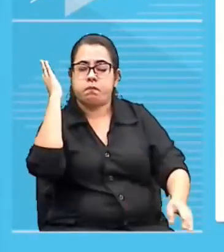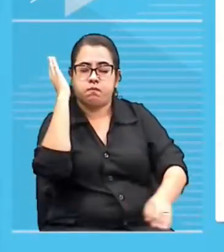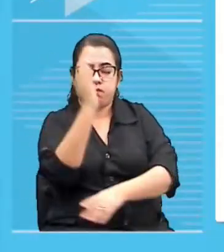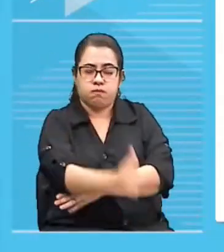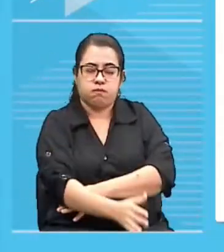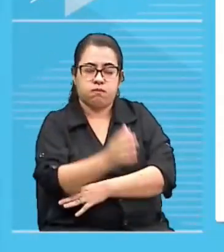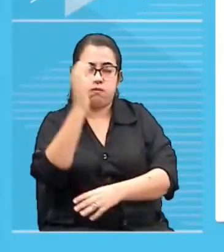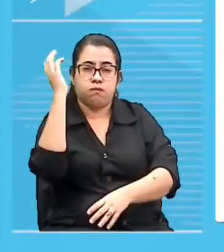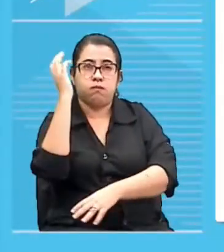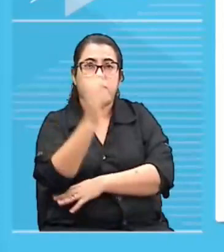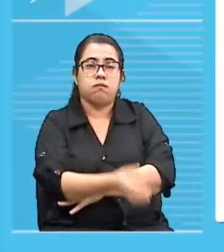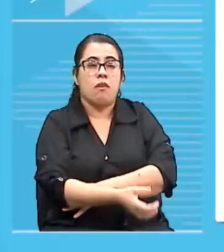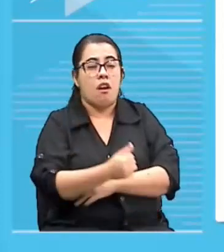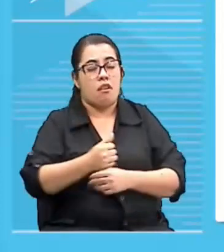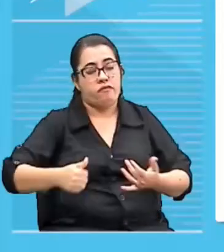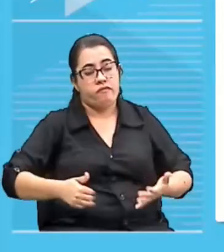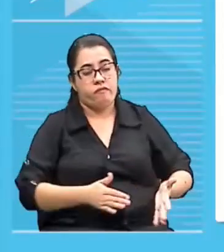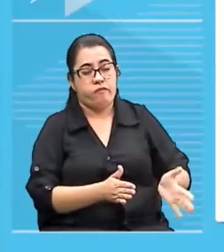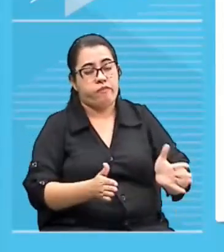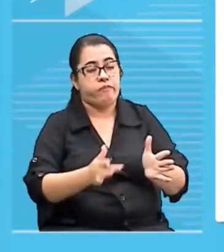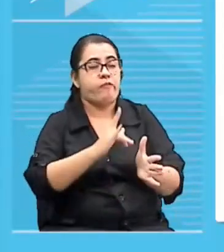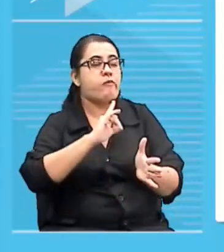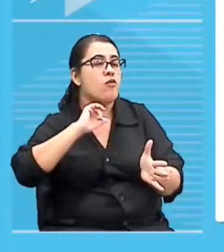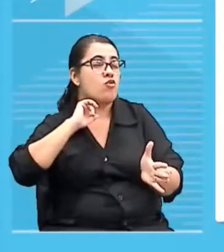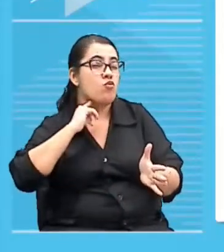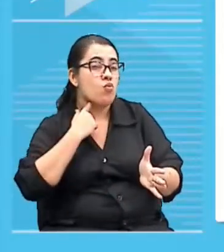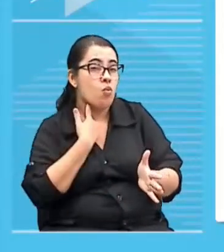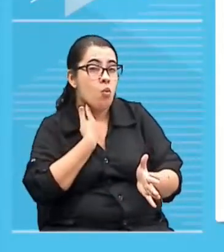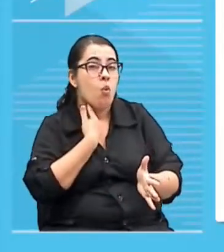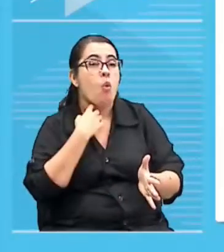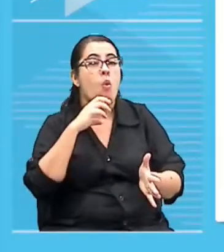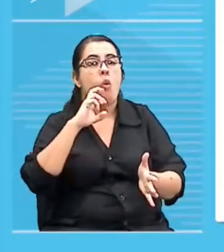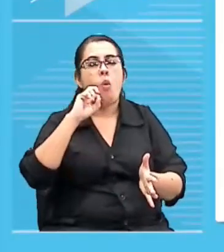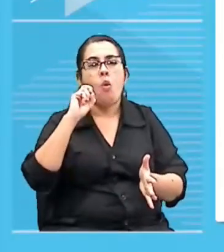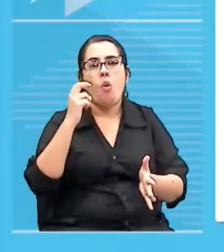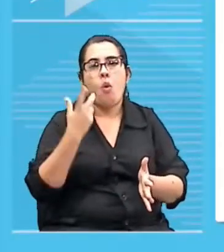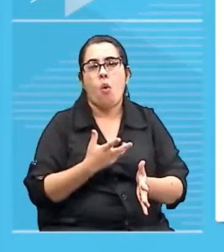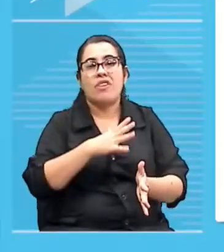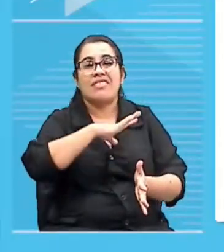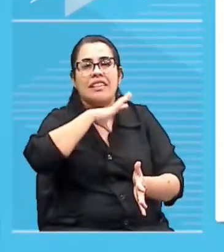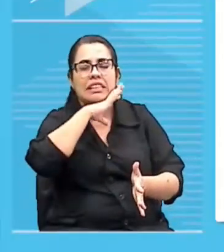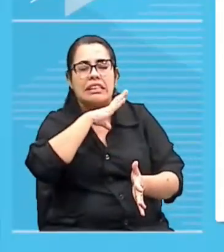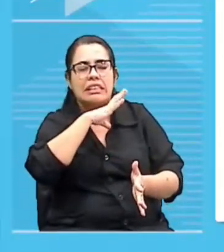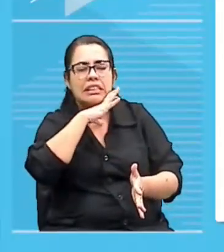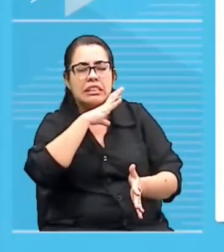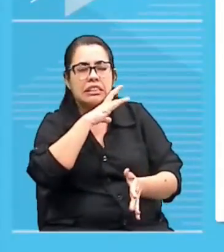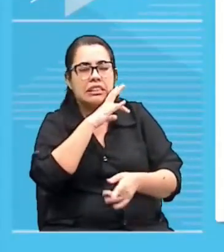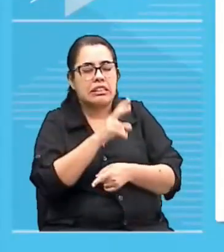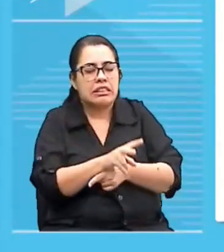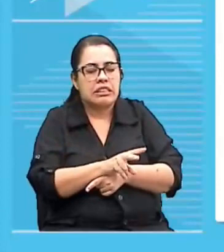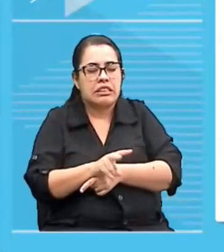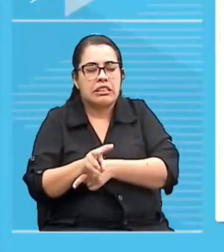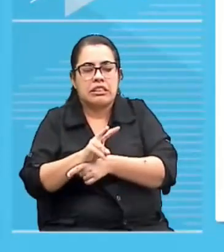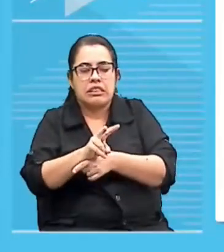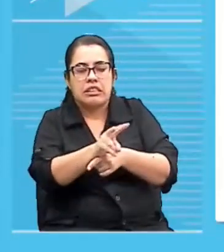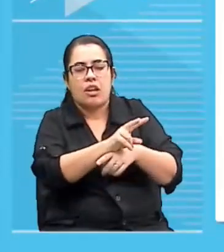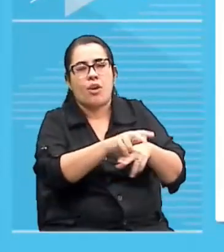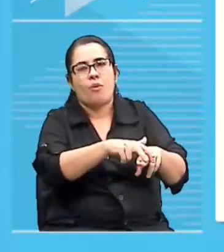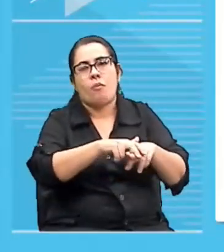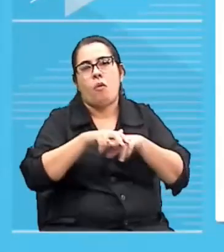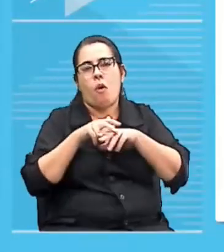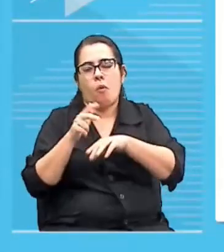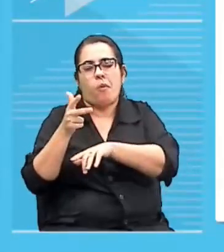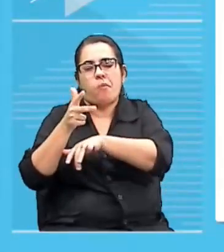de poluição dos rios, ou até mesmo de monitoramento dos animais, através de drones